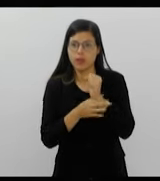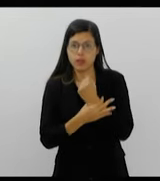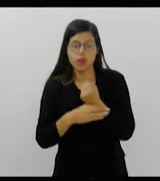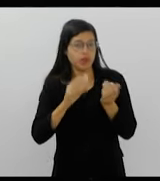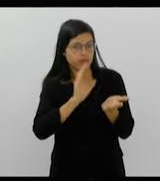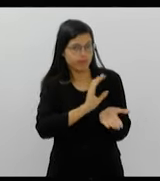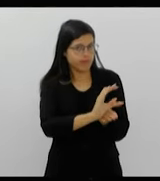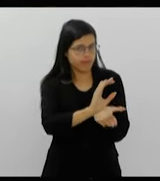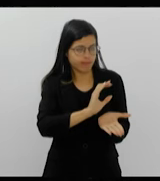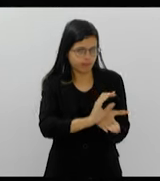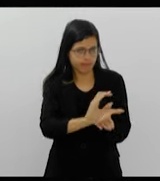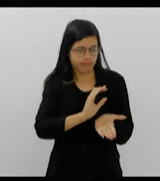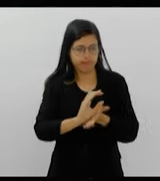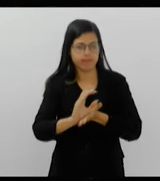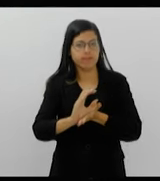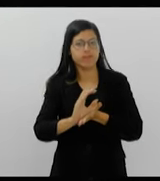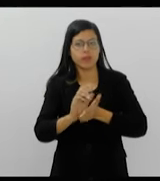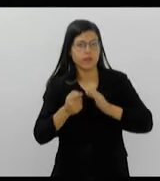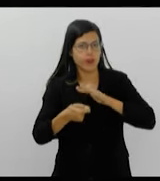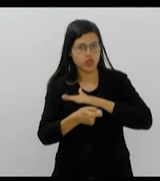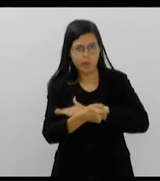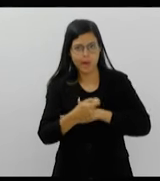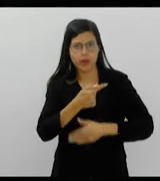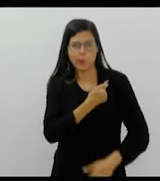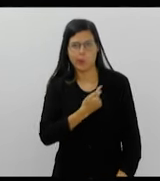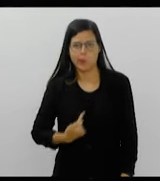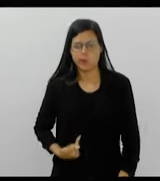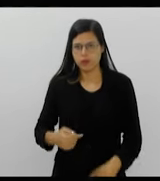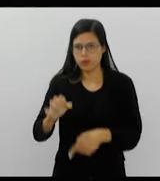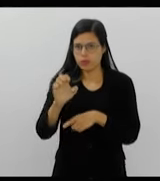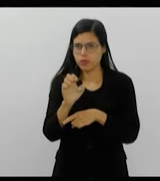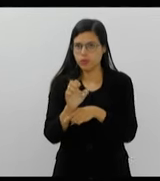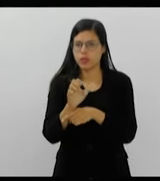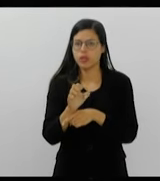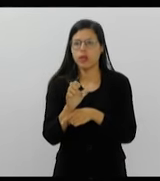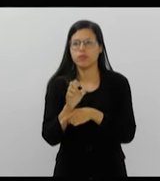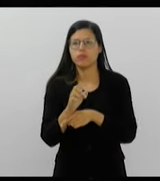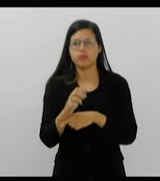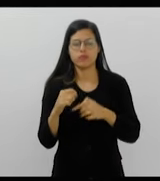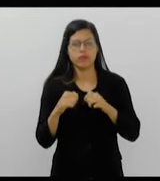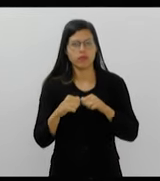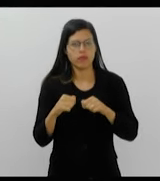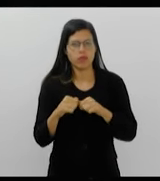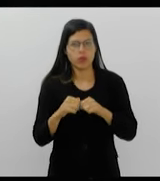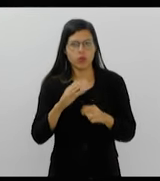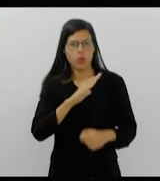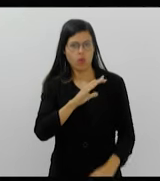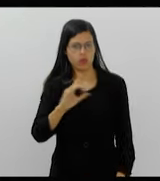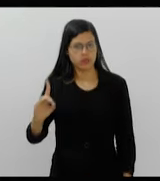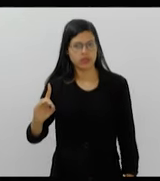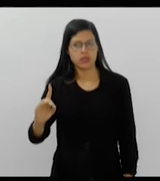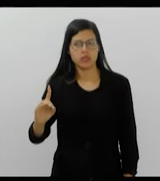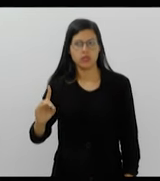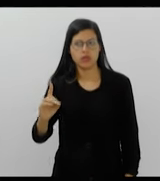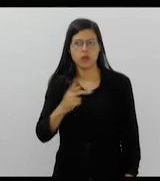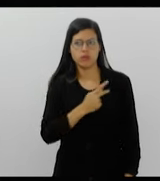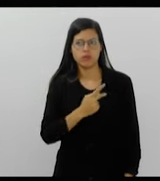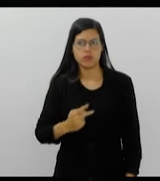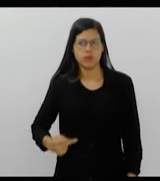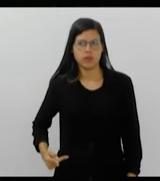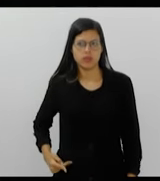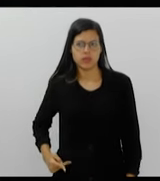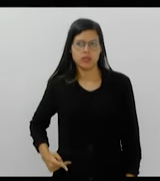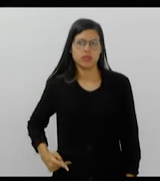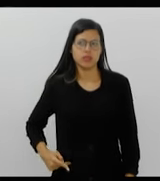de recursos financeiros pelo governo do Estado, que tem sido feita sob a coordenação da presidência